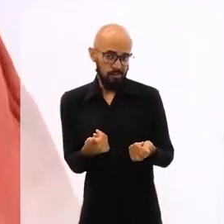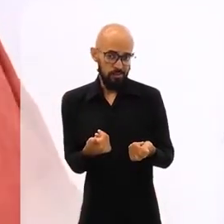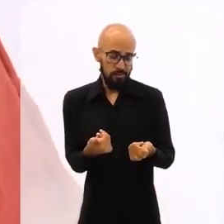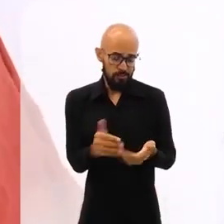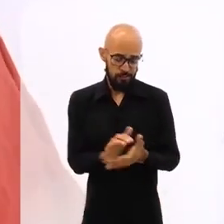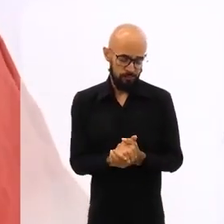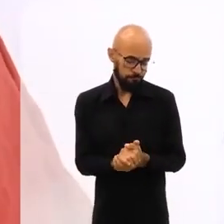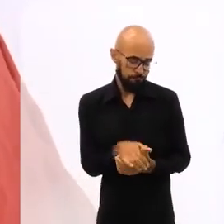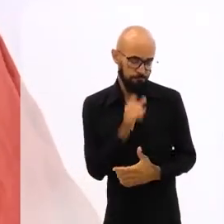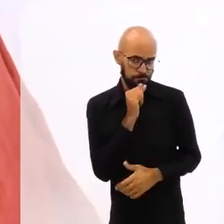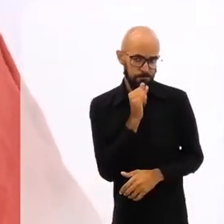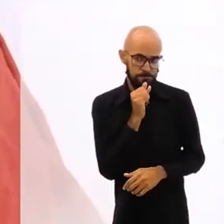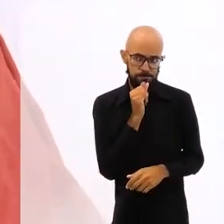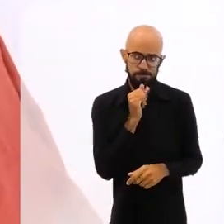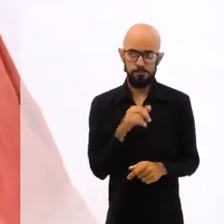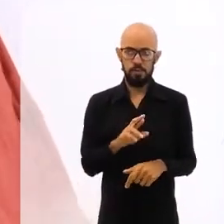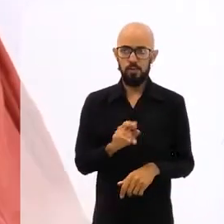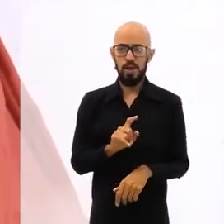por exemplo,